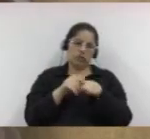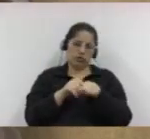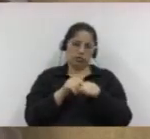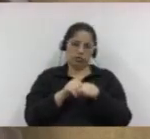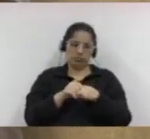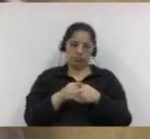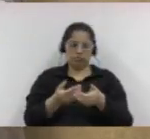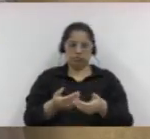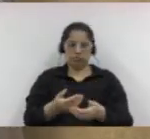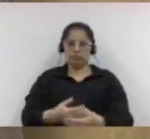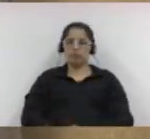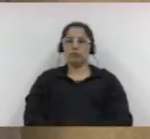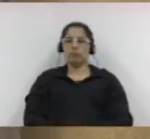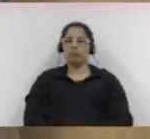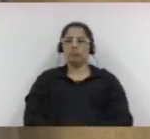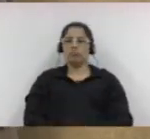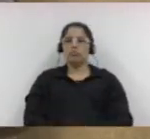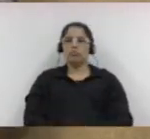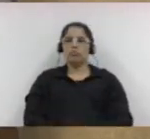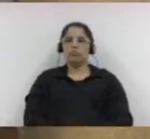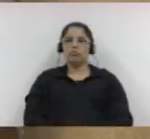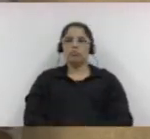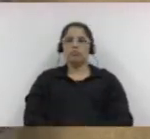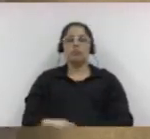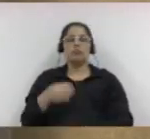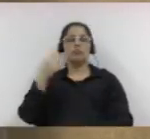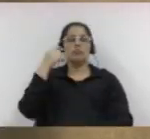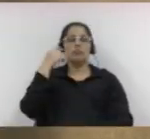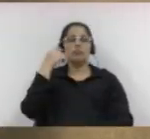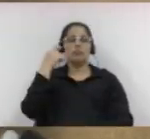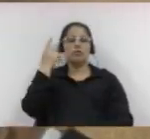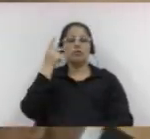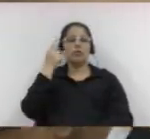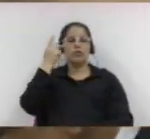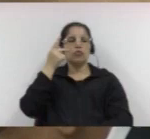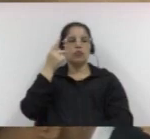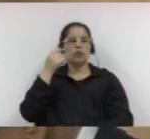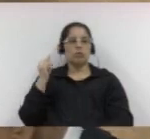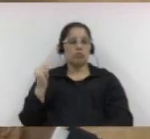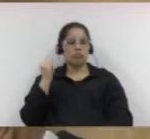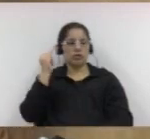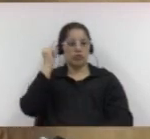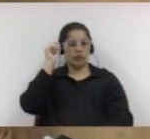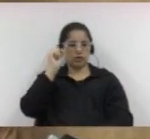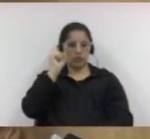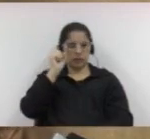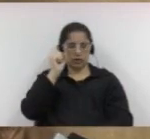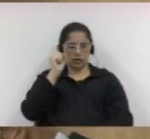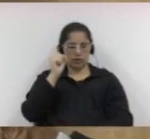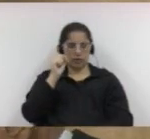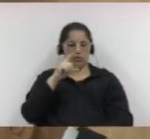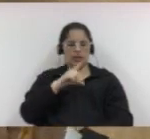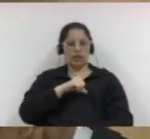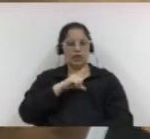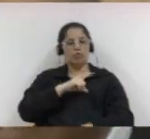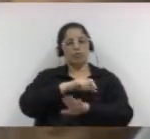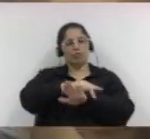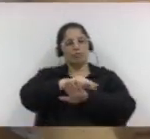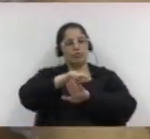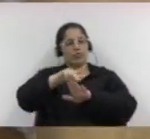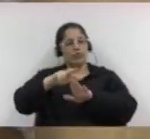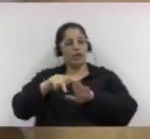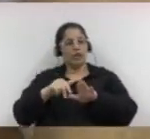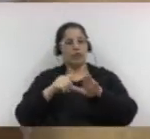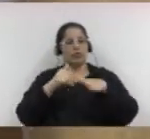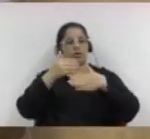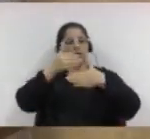fundamental, senhores, que o requerimento do vereador Newton enseja para nós, que é o fato de haver muitas construções irregulares no